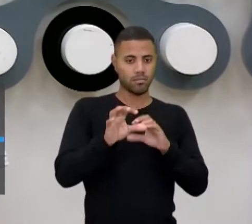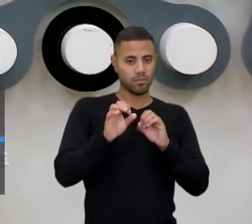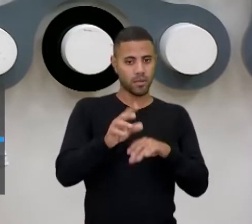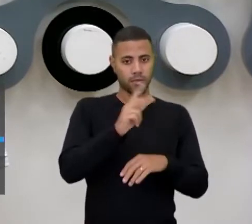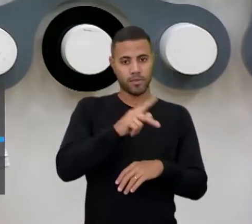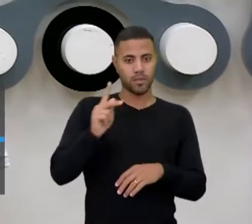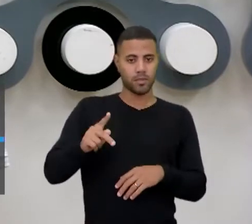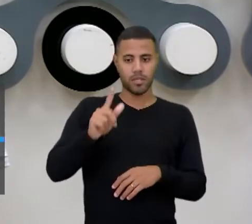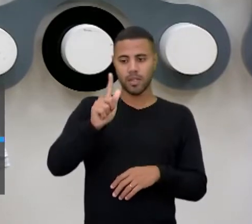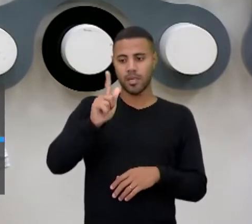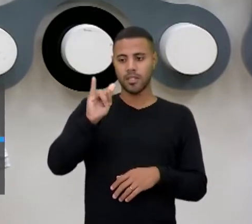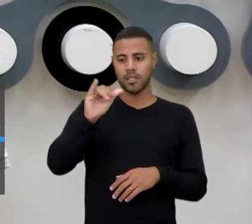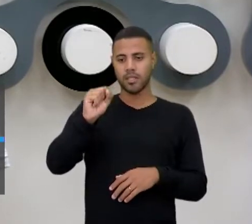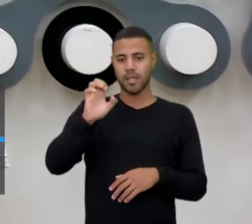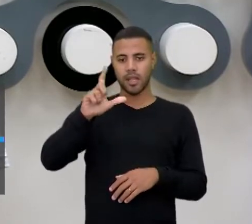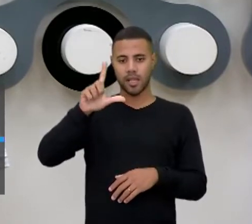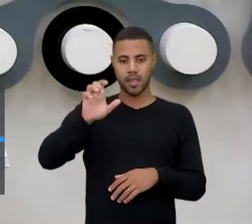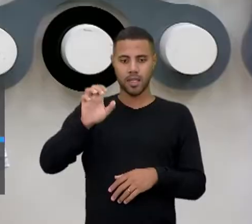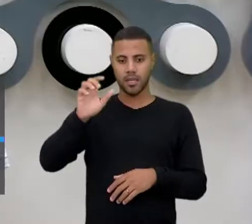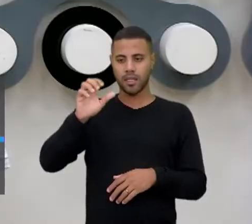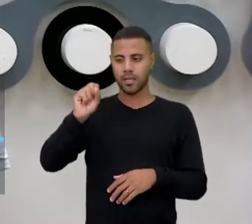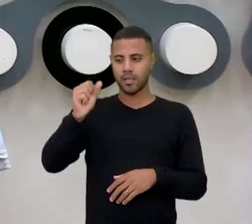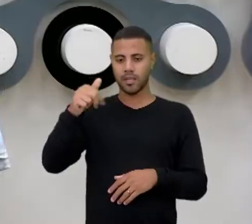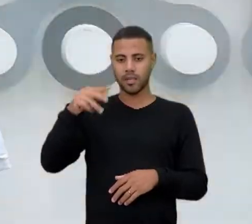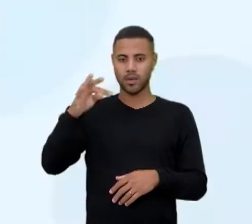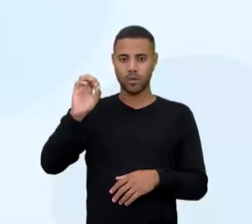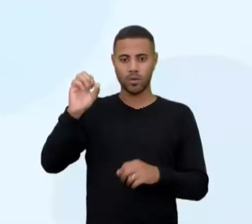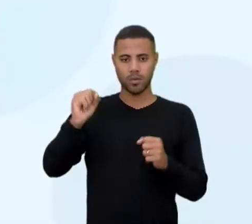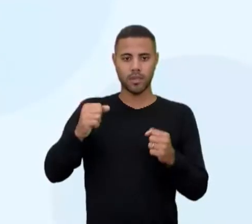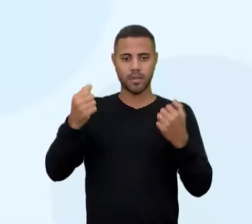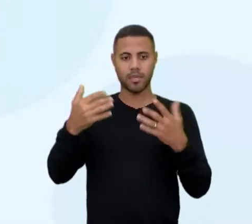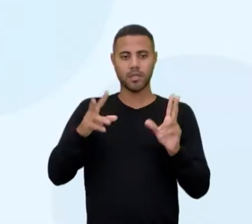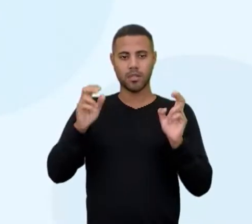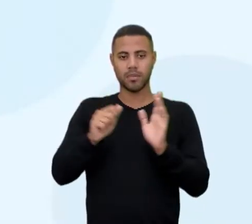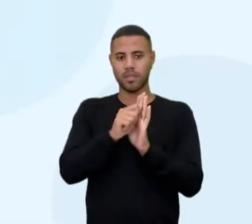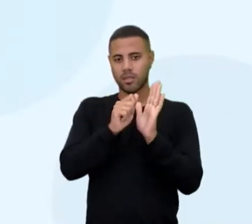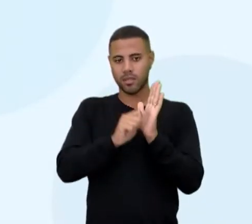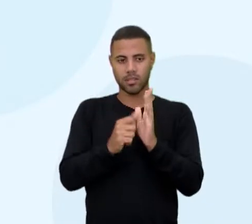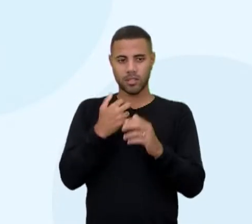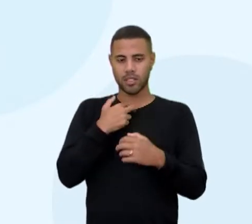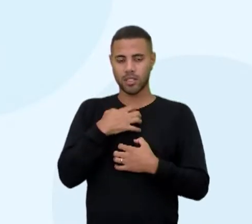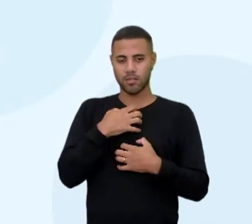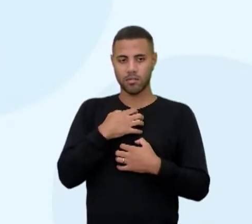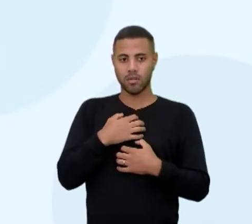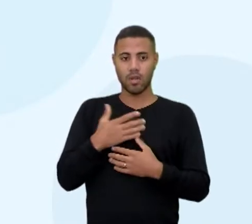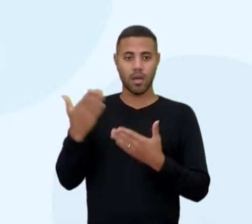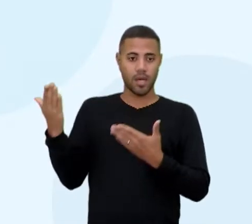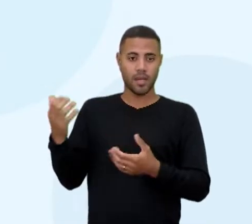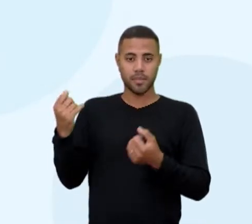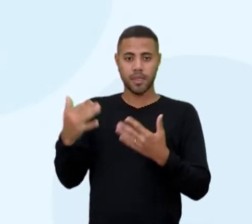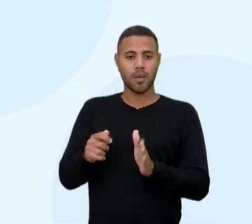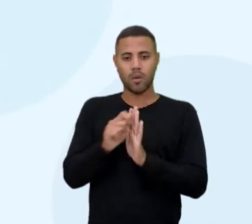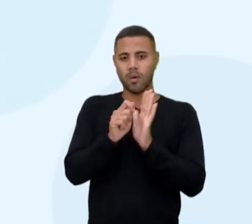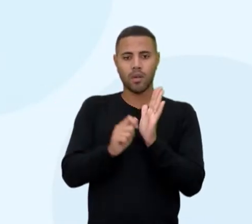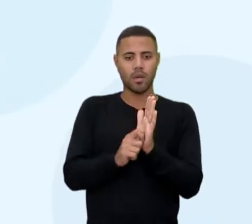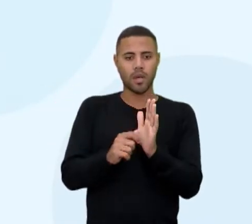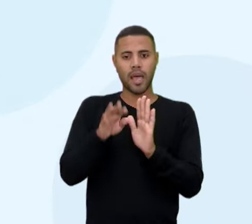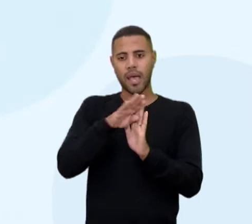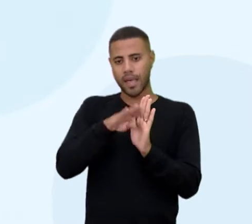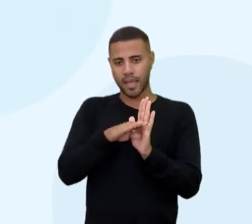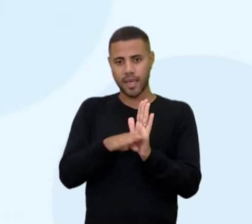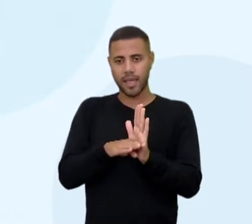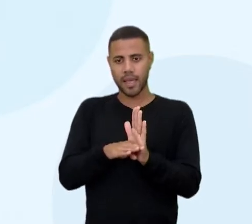ela vai definir o algoritmo aí na visão dela. Vou pedir para colocar na tela. A gente vai ler junto, ó. Gisele define os algoritmos como